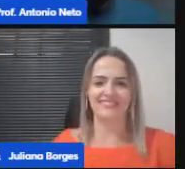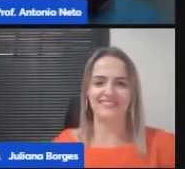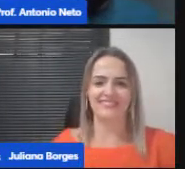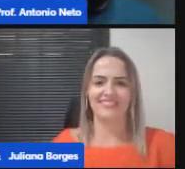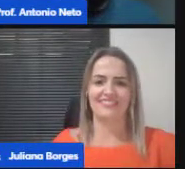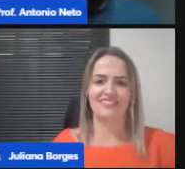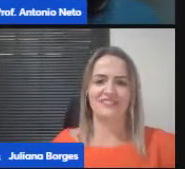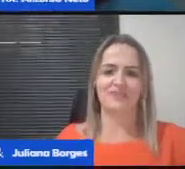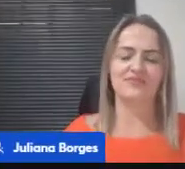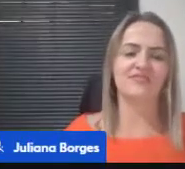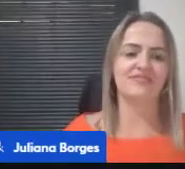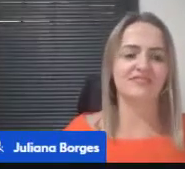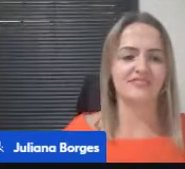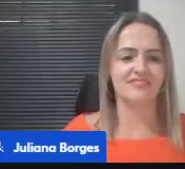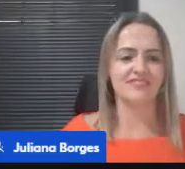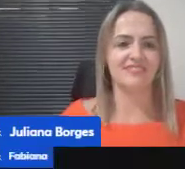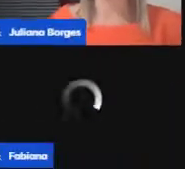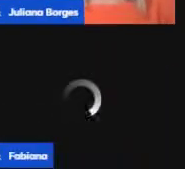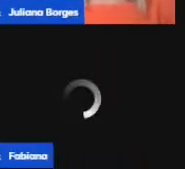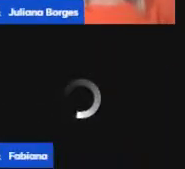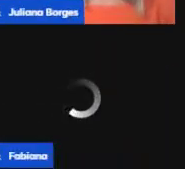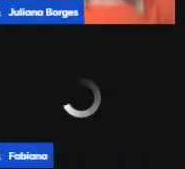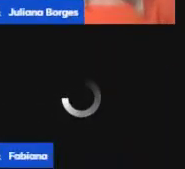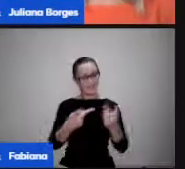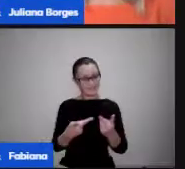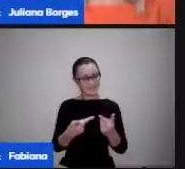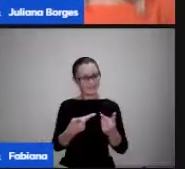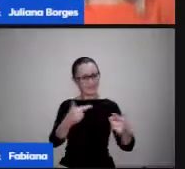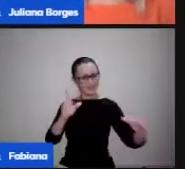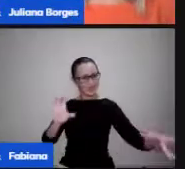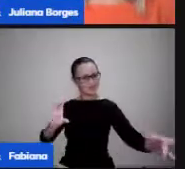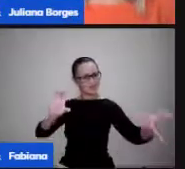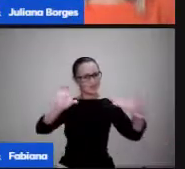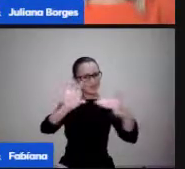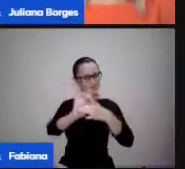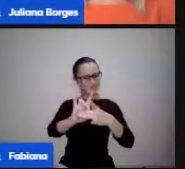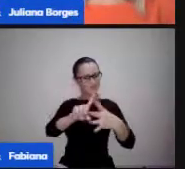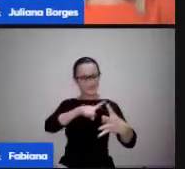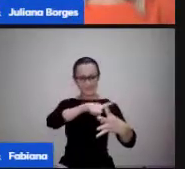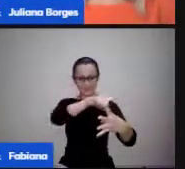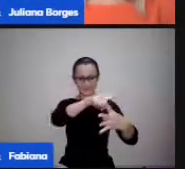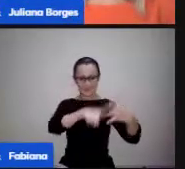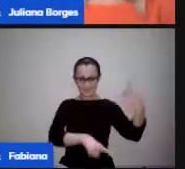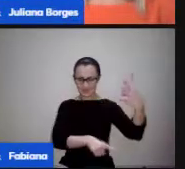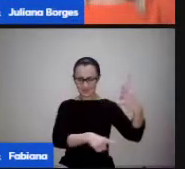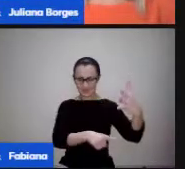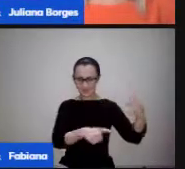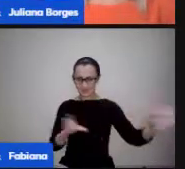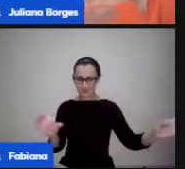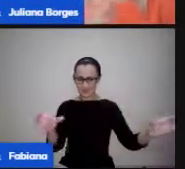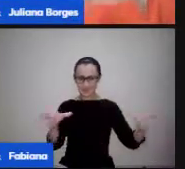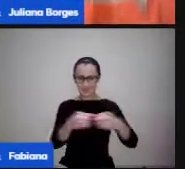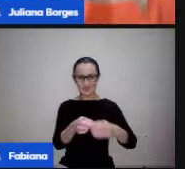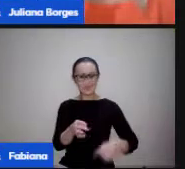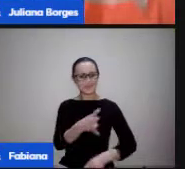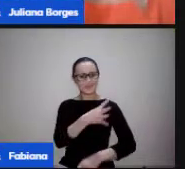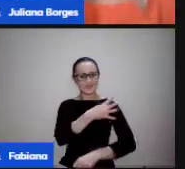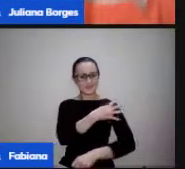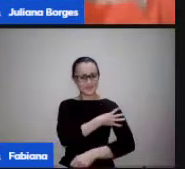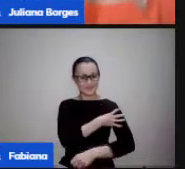gente a recebe, né? Para compor o nosso quarteto do quarto ano. Dá um tchauzinho